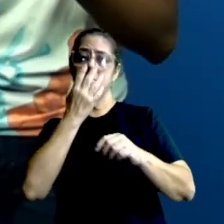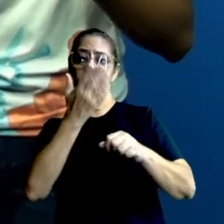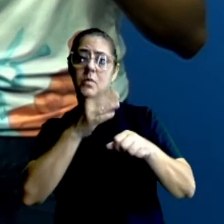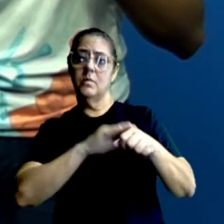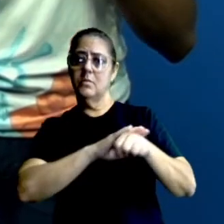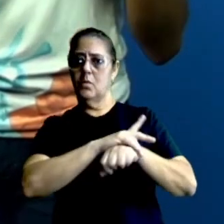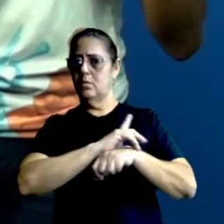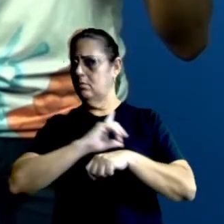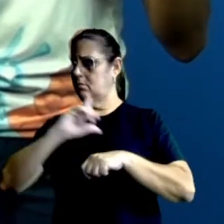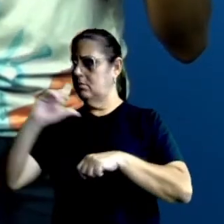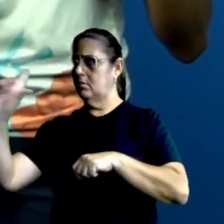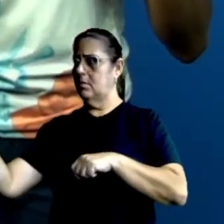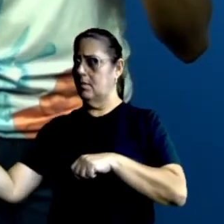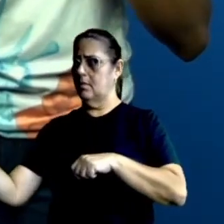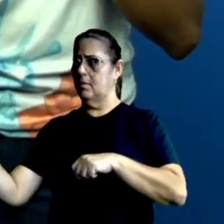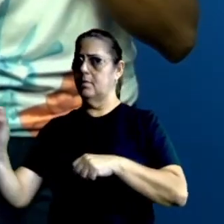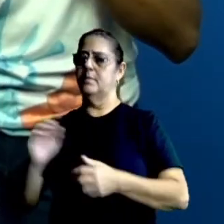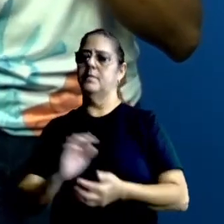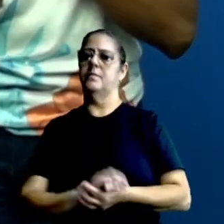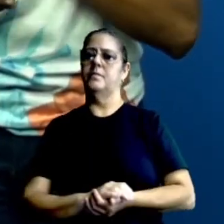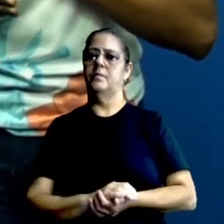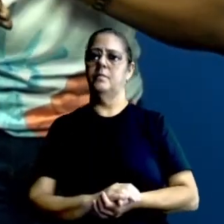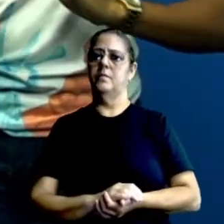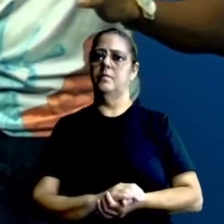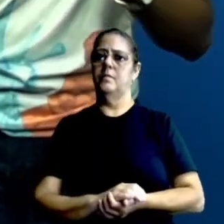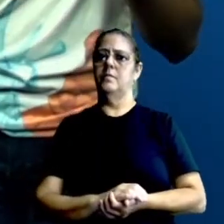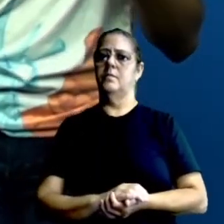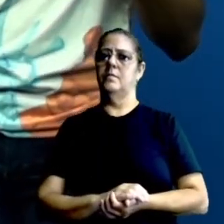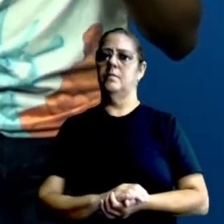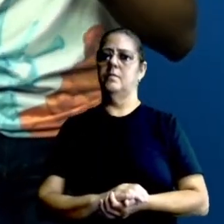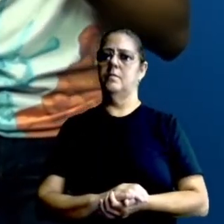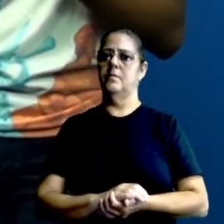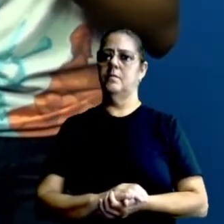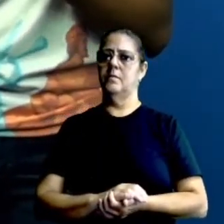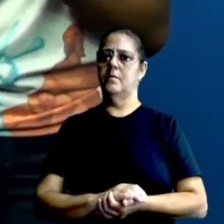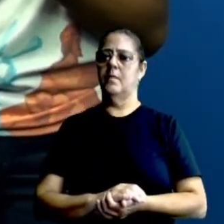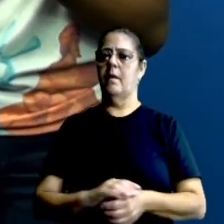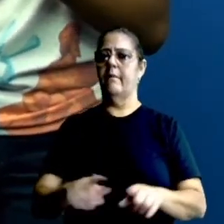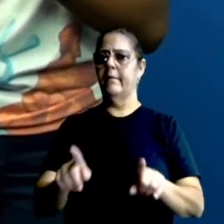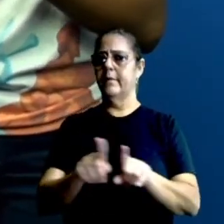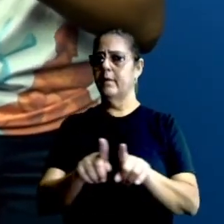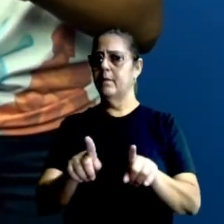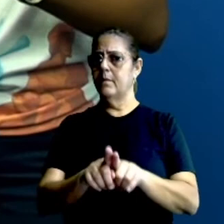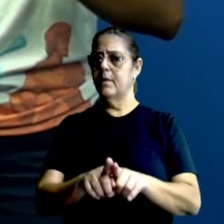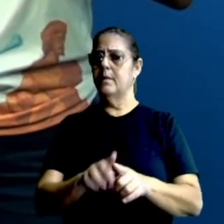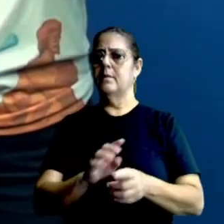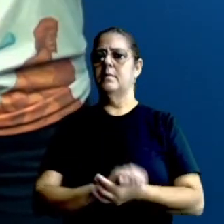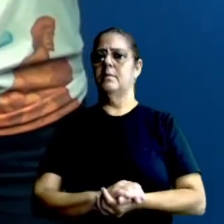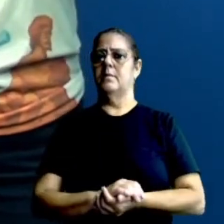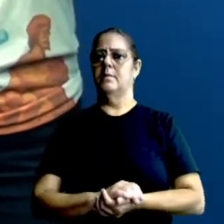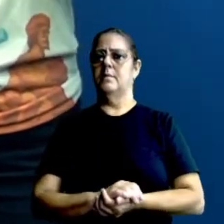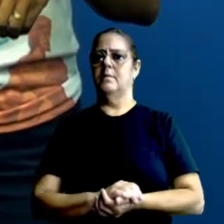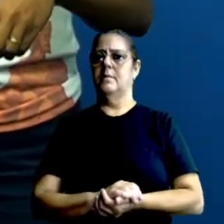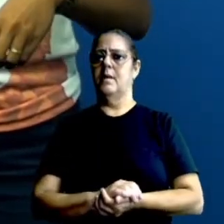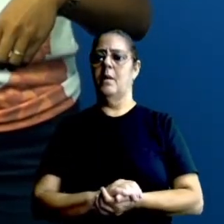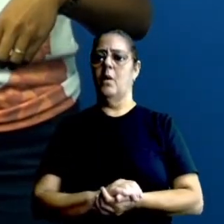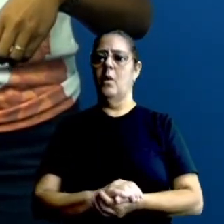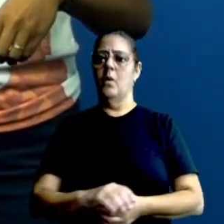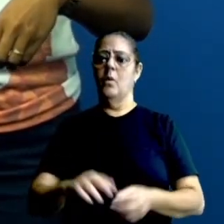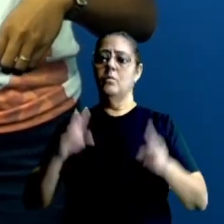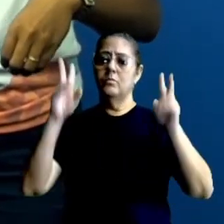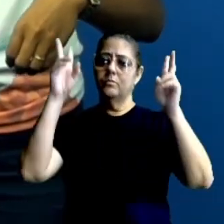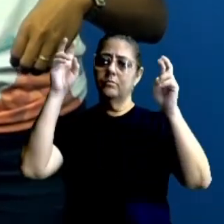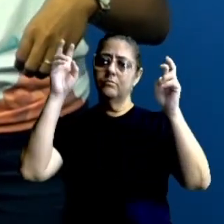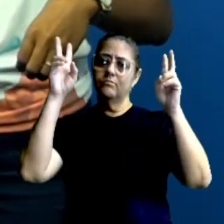o World by é quando você está dando Adeus mesma pessoa e tivemos também o que a classe um lembrete que foi o tema principal